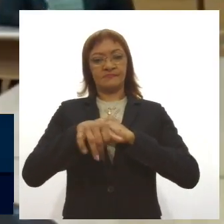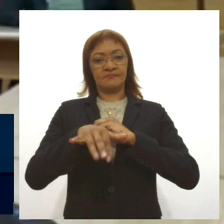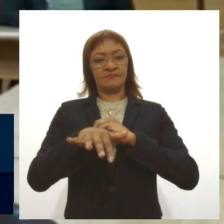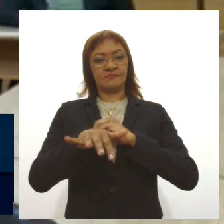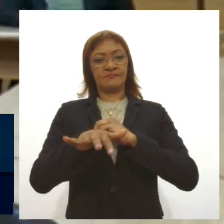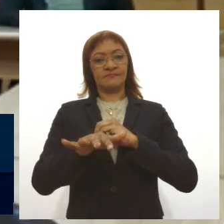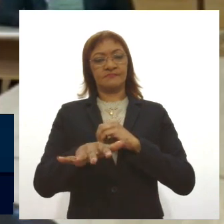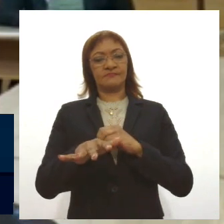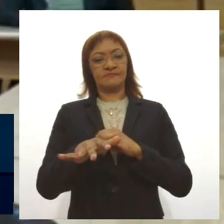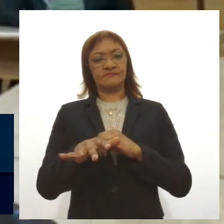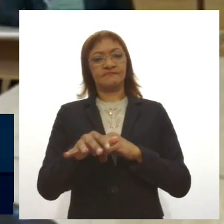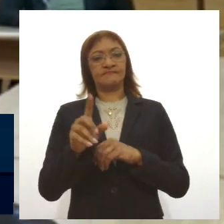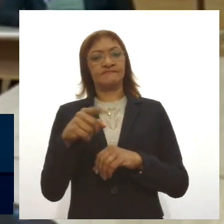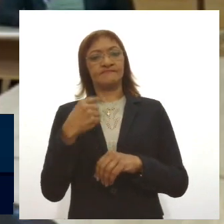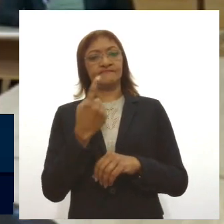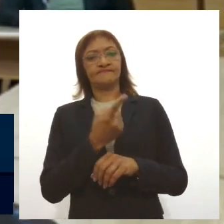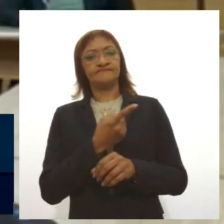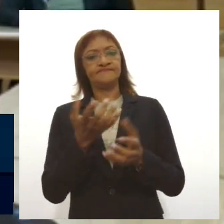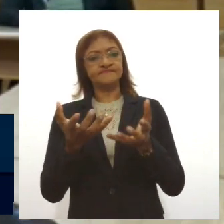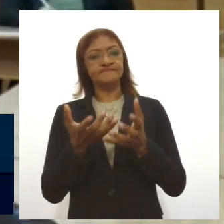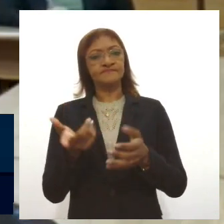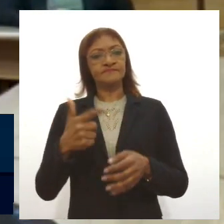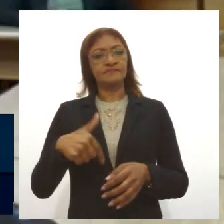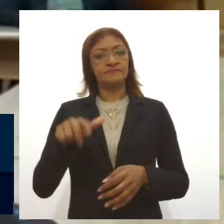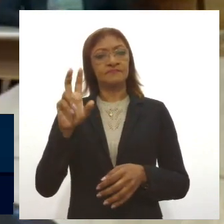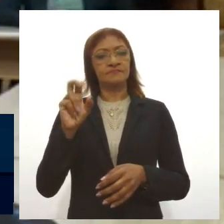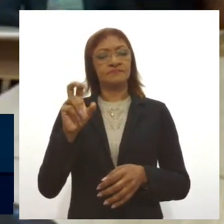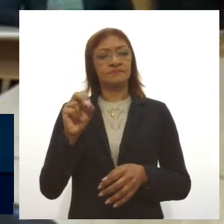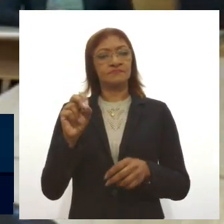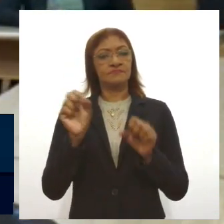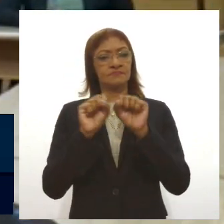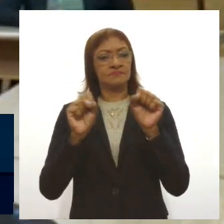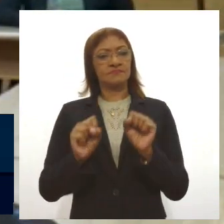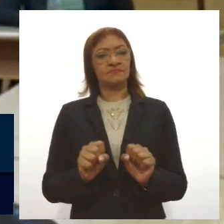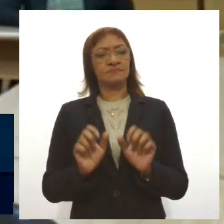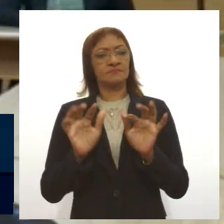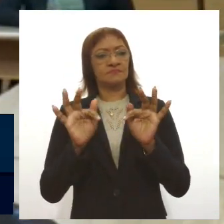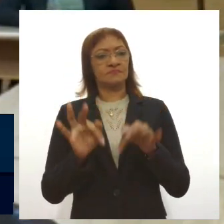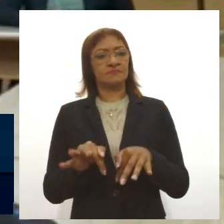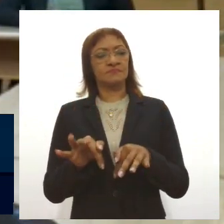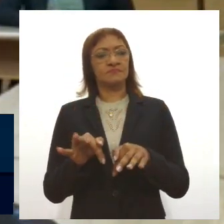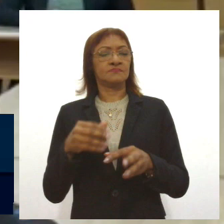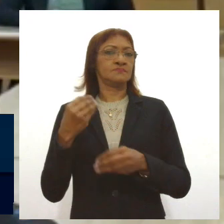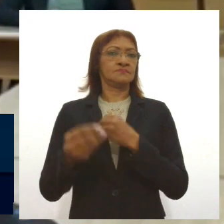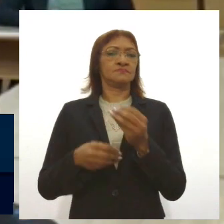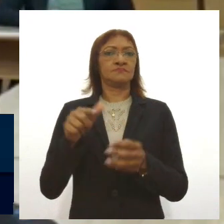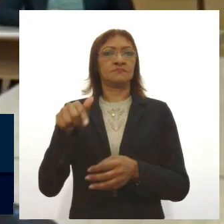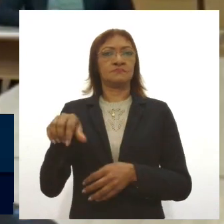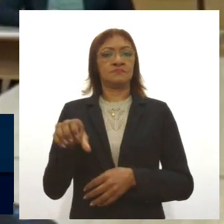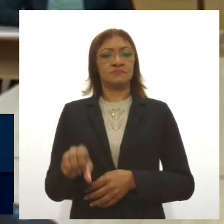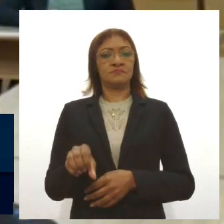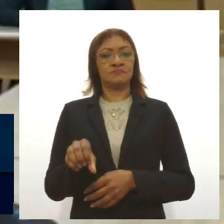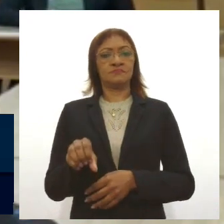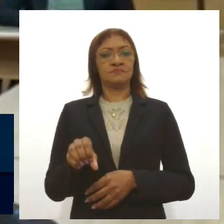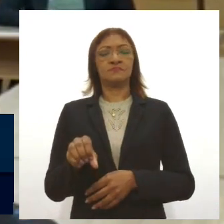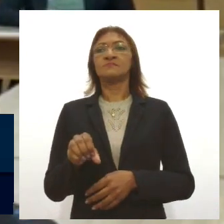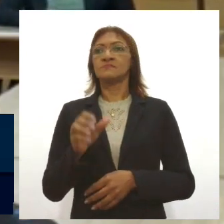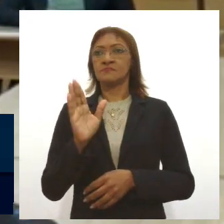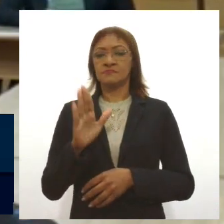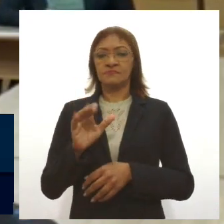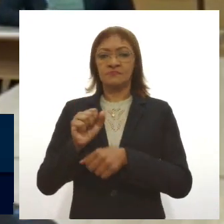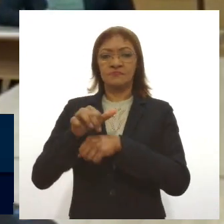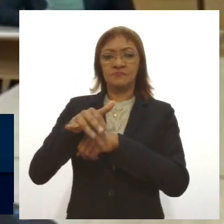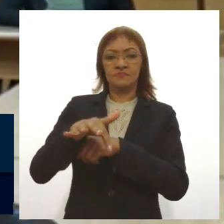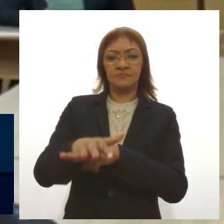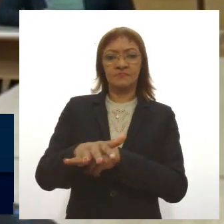e pretendemos, no novo convênio, implantar mais 50 sistemas, finalizando aí a implantação de 79 sistemas de dessalinização.